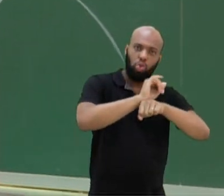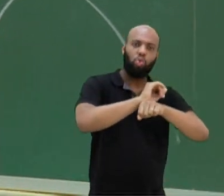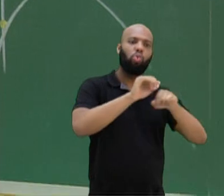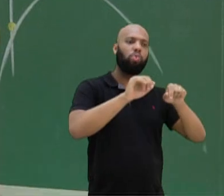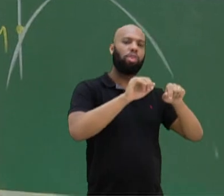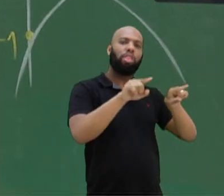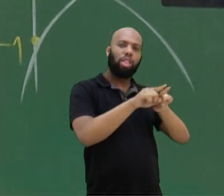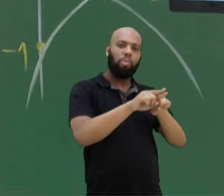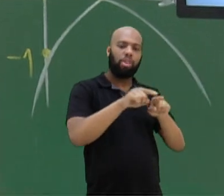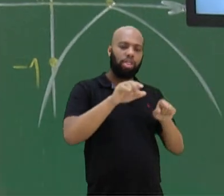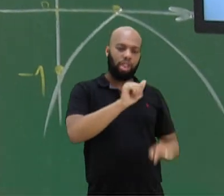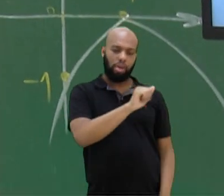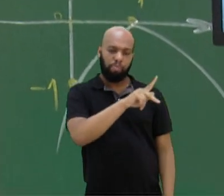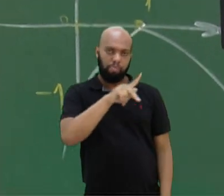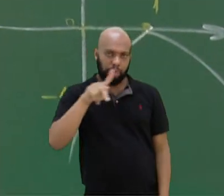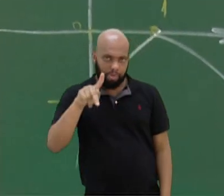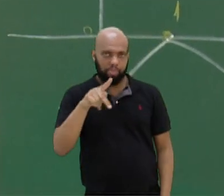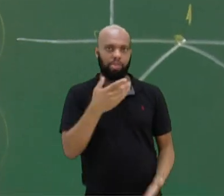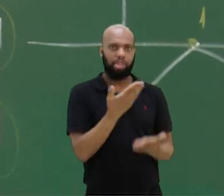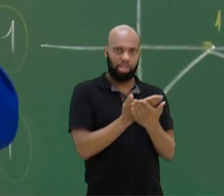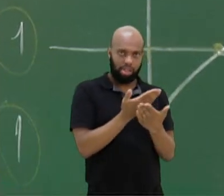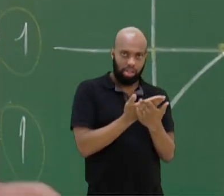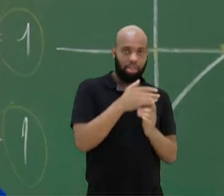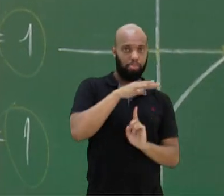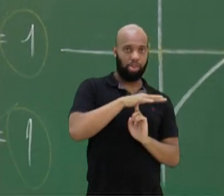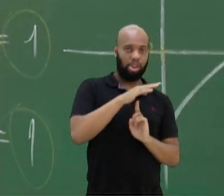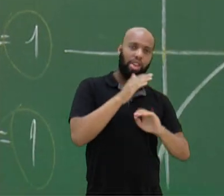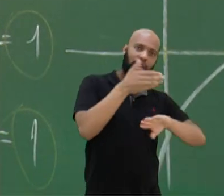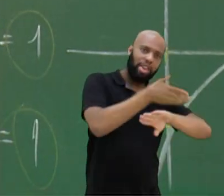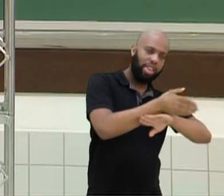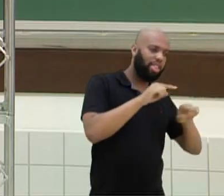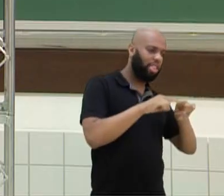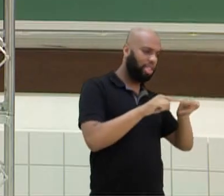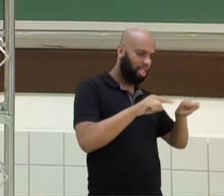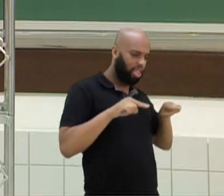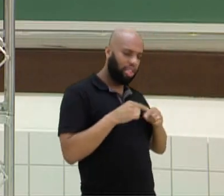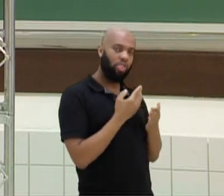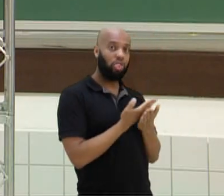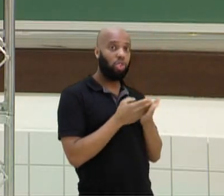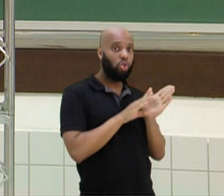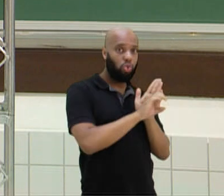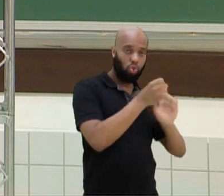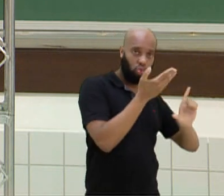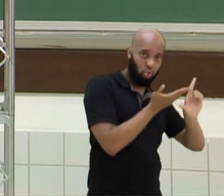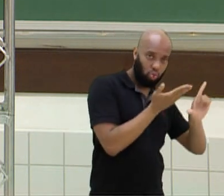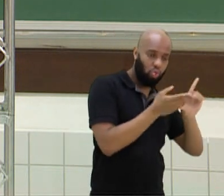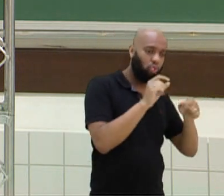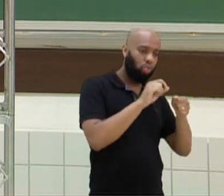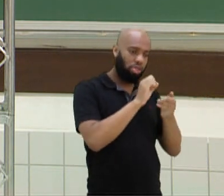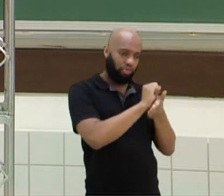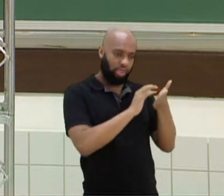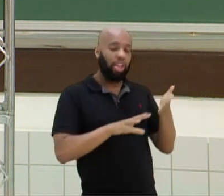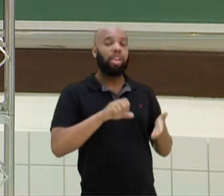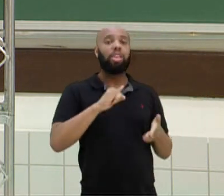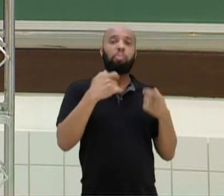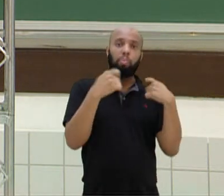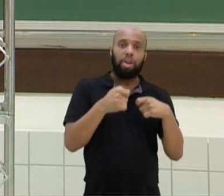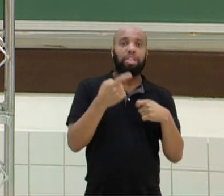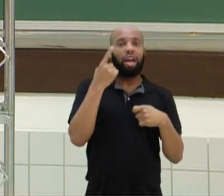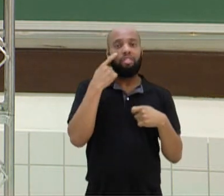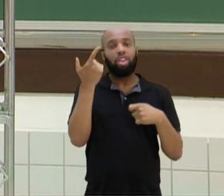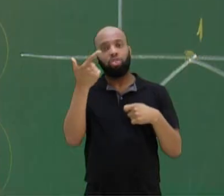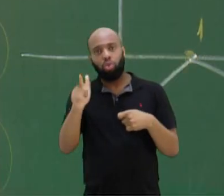comportamento. Nós já fizemos esse exercício numa aula anterior, o mesmo gráfico, só que agora você tem absoluta certeza, né,